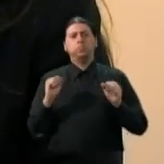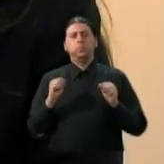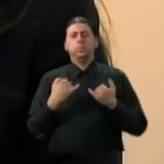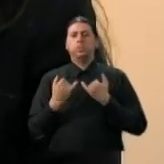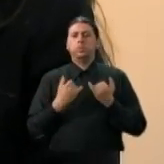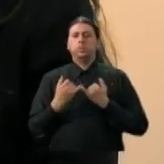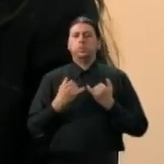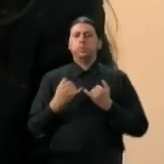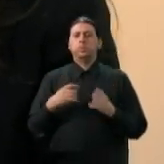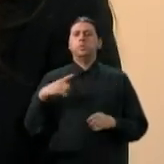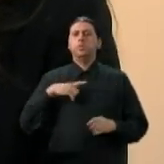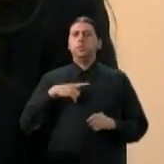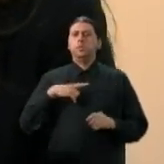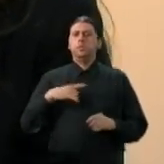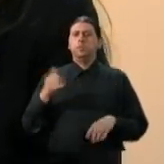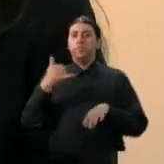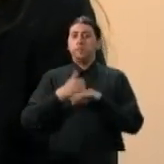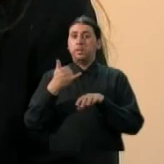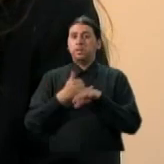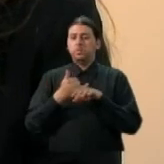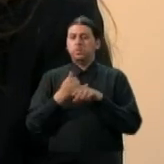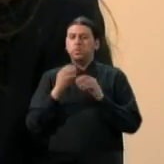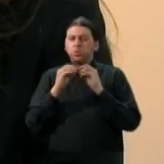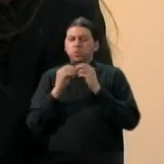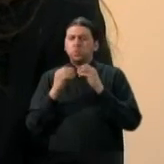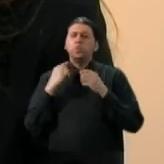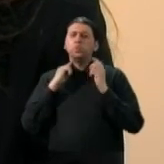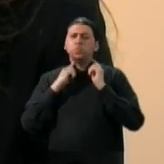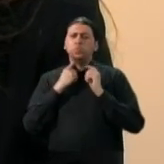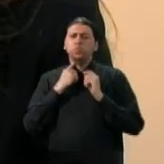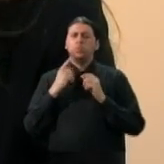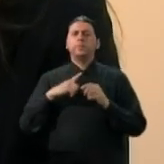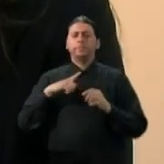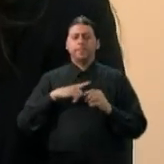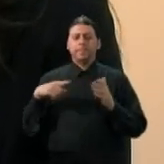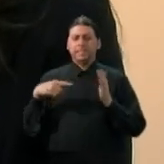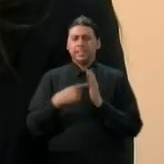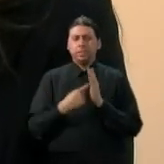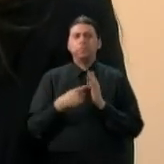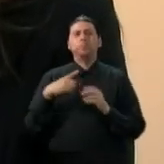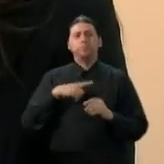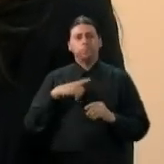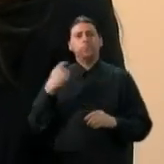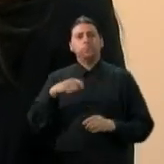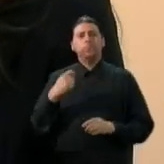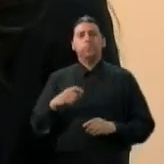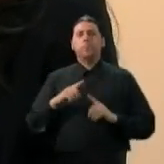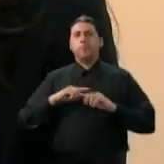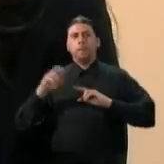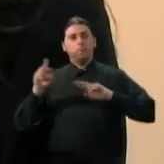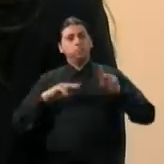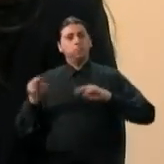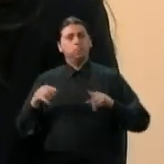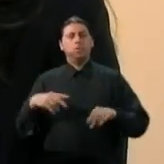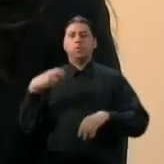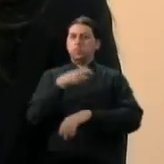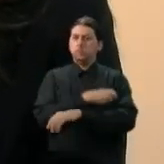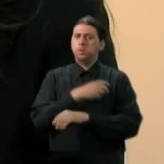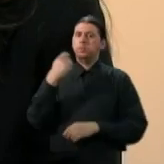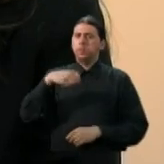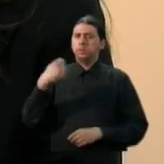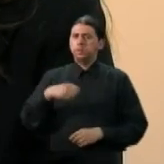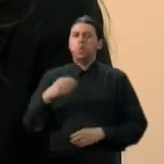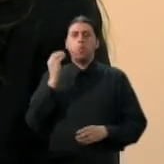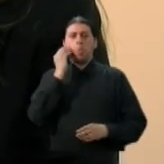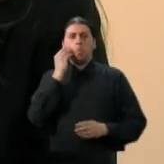para a UBS, é isso? Exatamente. Mas, assim, algumas outras vacinas, aí realmente vai precisar a prescrição e a avaliação